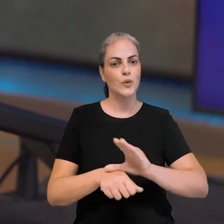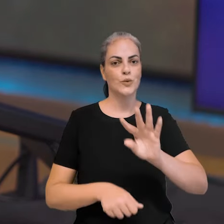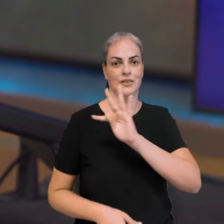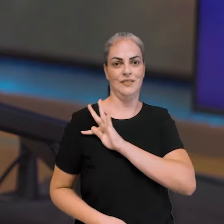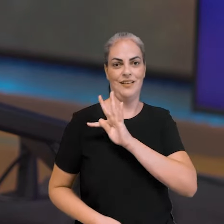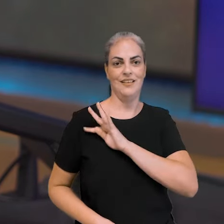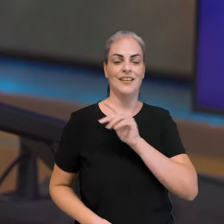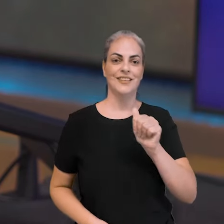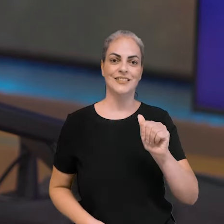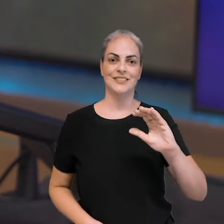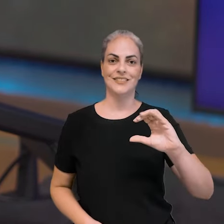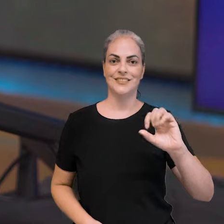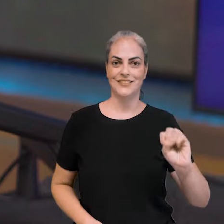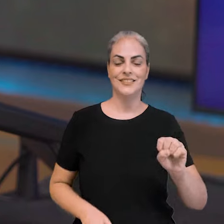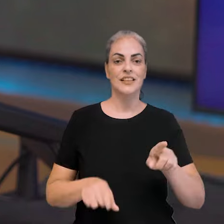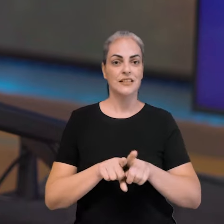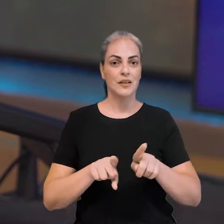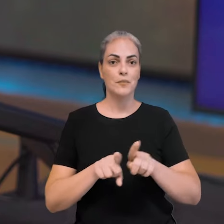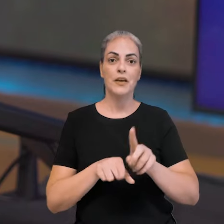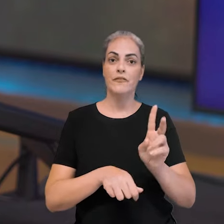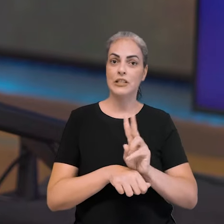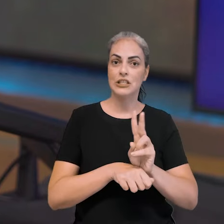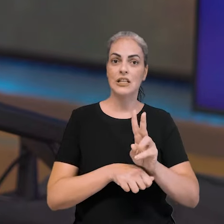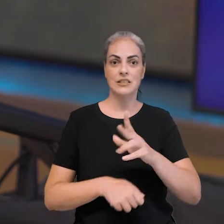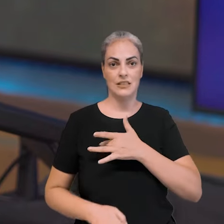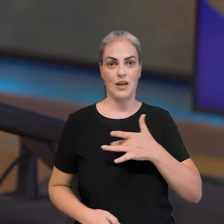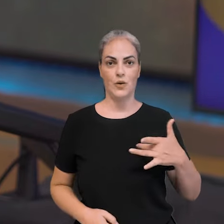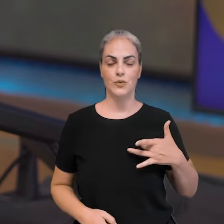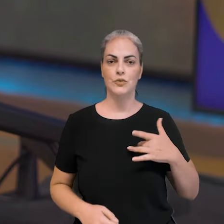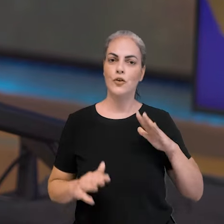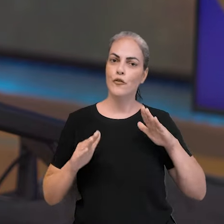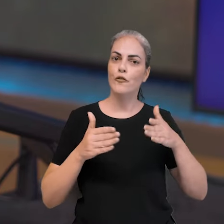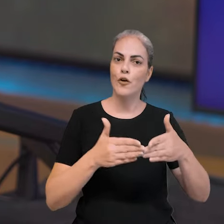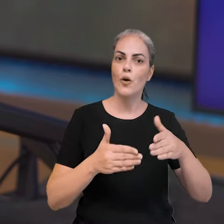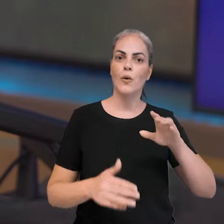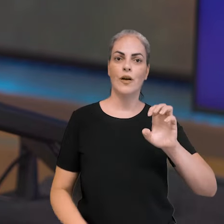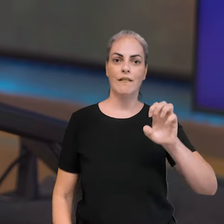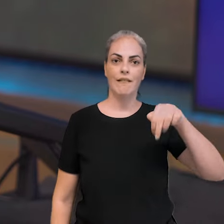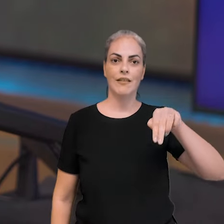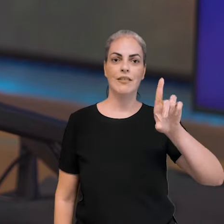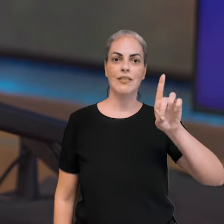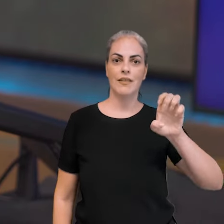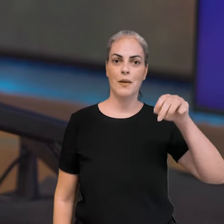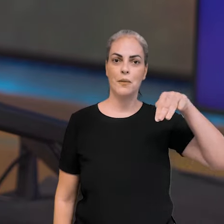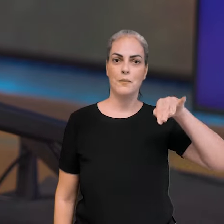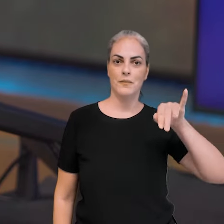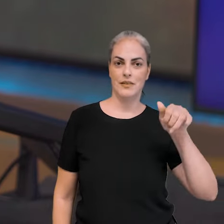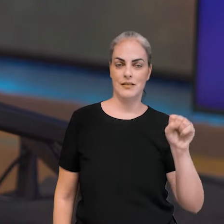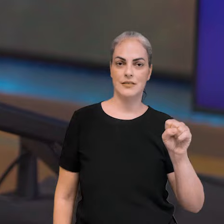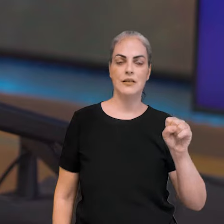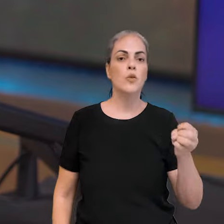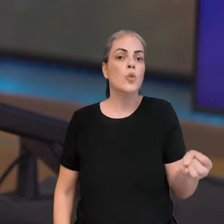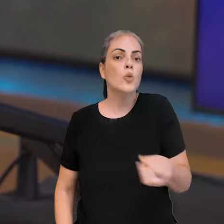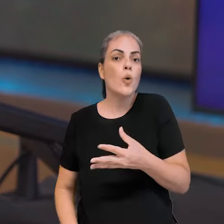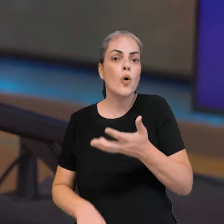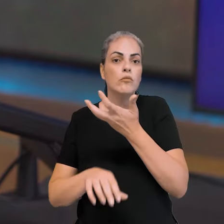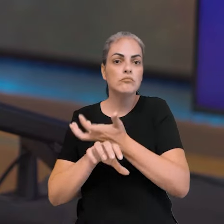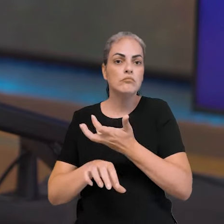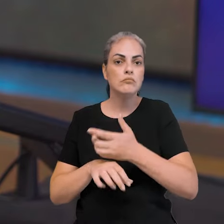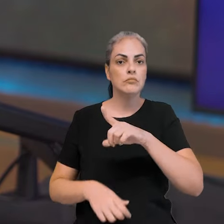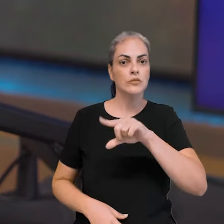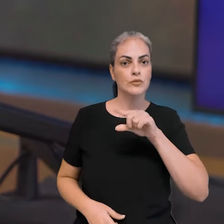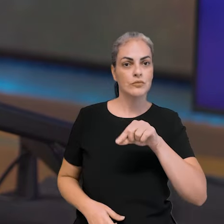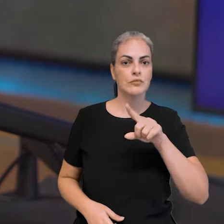comunitário de saúde e vigilância em saúde, com ênfase no combate às endemias. Entre as novas disciplinas eletivas